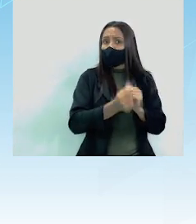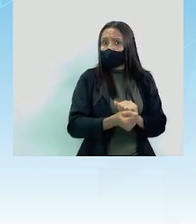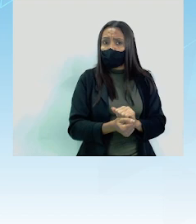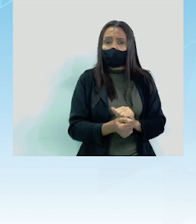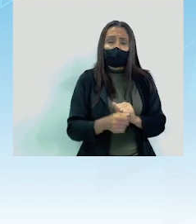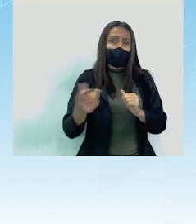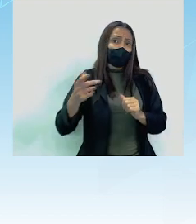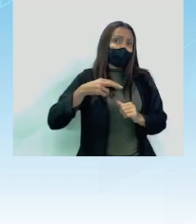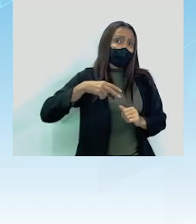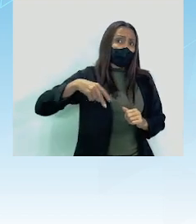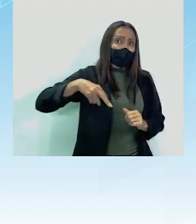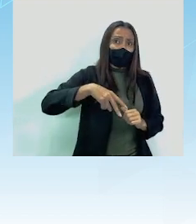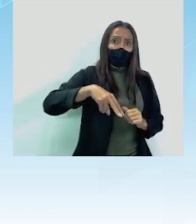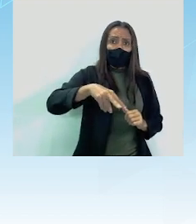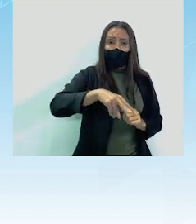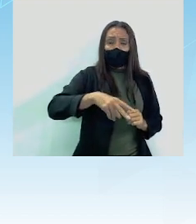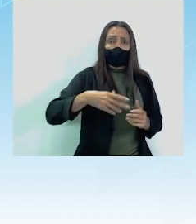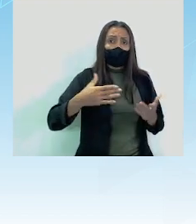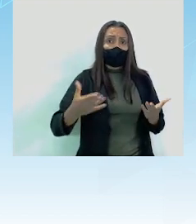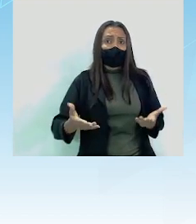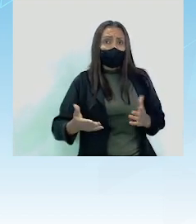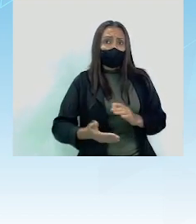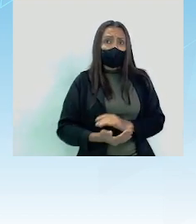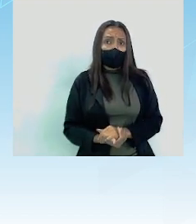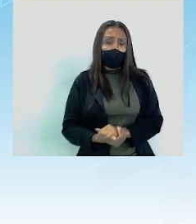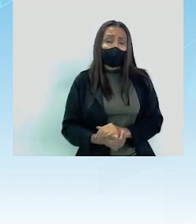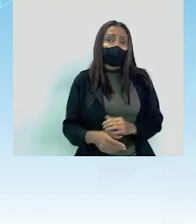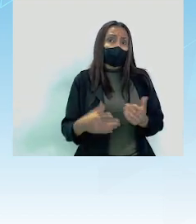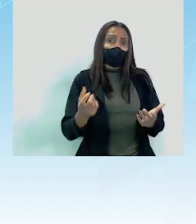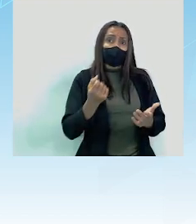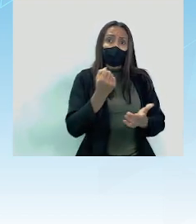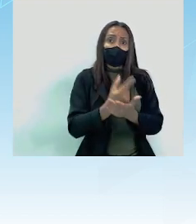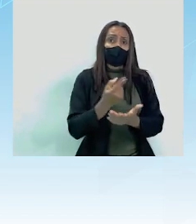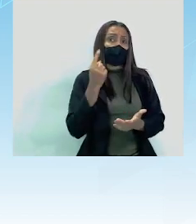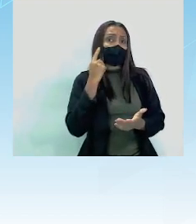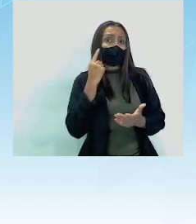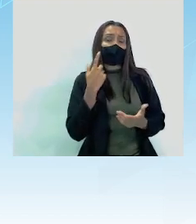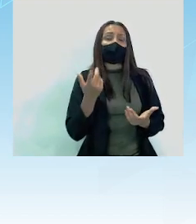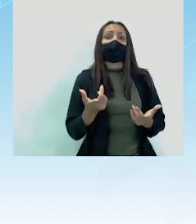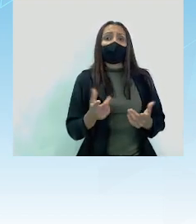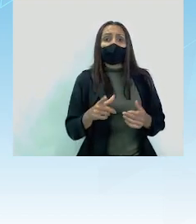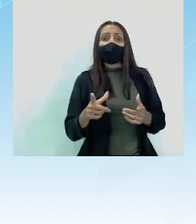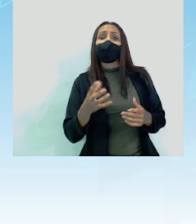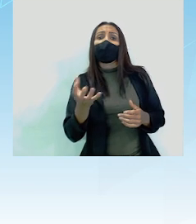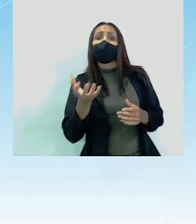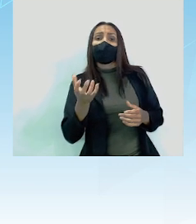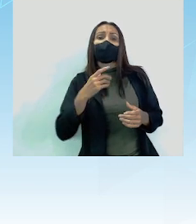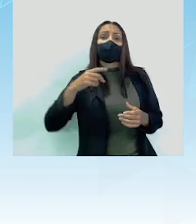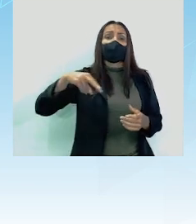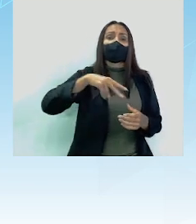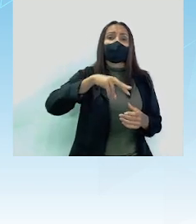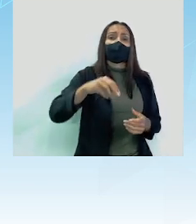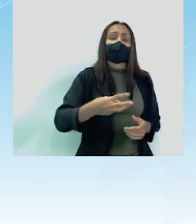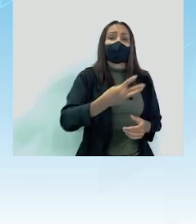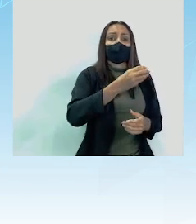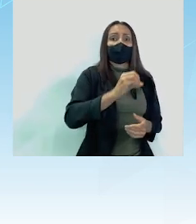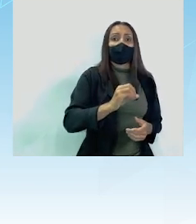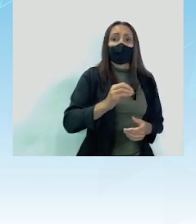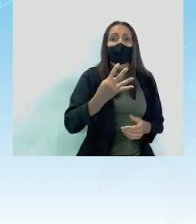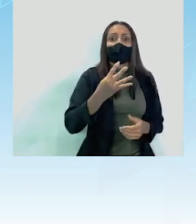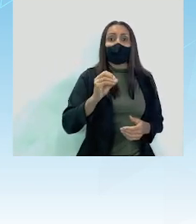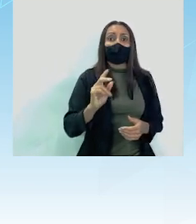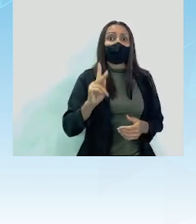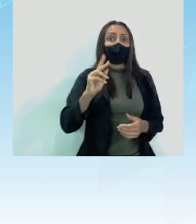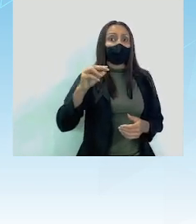faz uma caminhada nem daqui para a padaria ou daqui para Bomboneiro para comprar um chiclete, e aí vai inventar de fazer uma trilha, sei lá, de 30, 40 quilômetros,